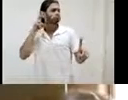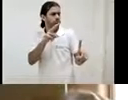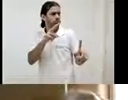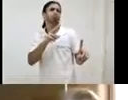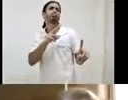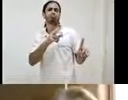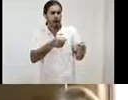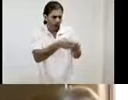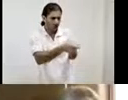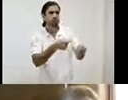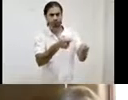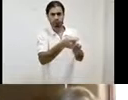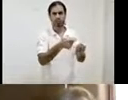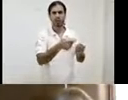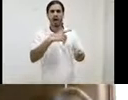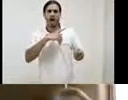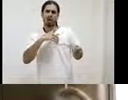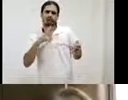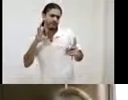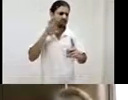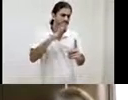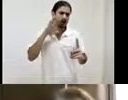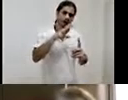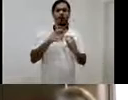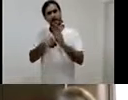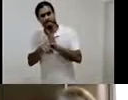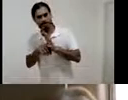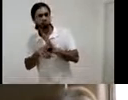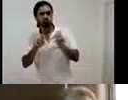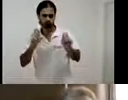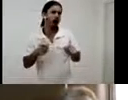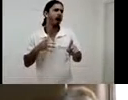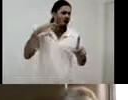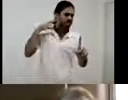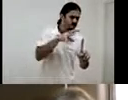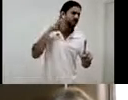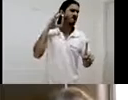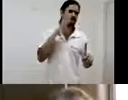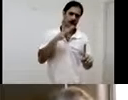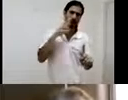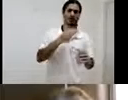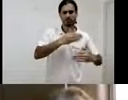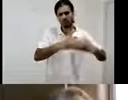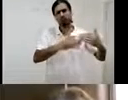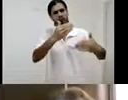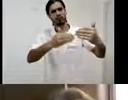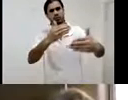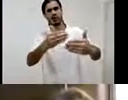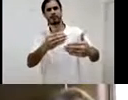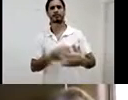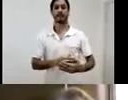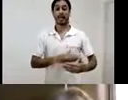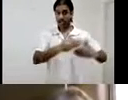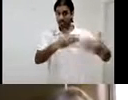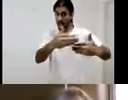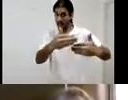do pesquisador nesses processos, nessas etapas etapas do conhecimento, ou daquela